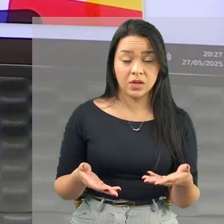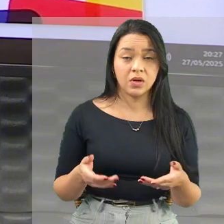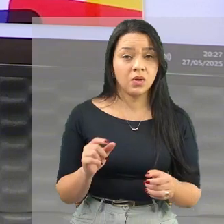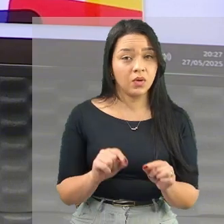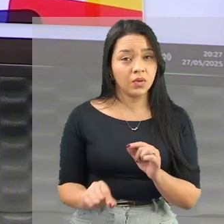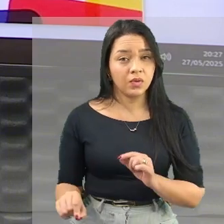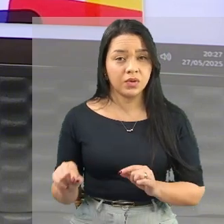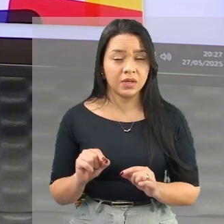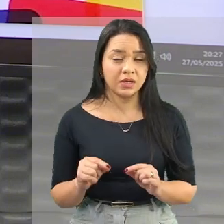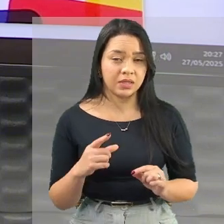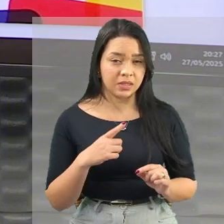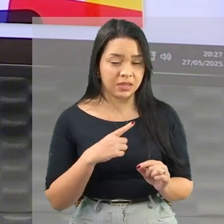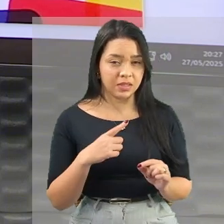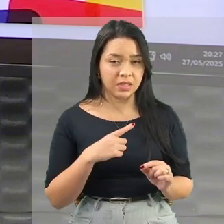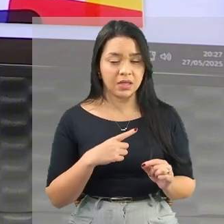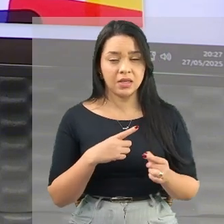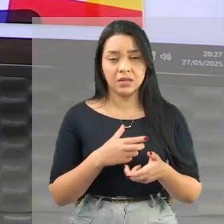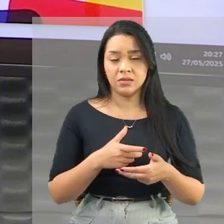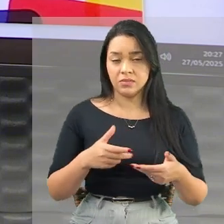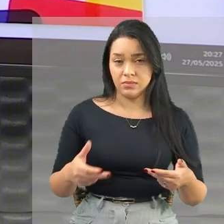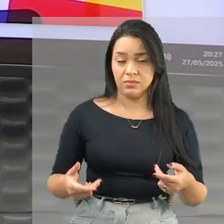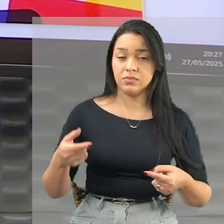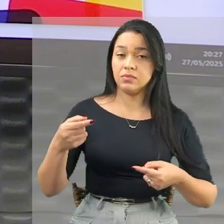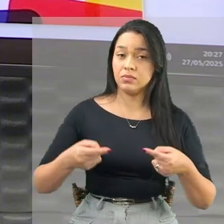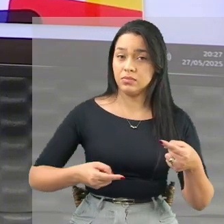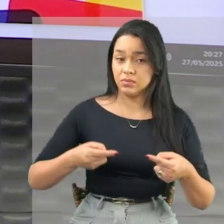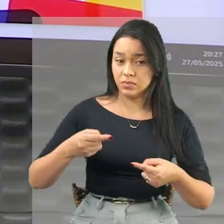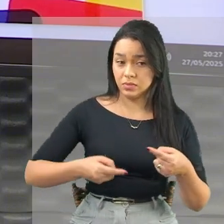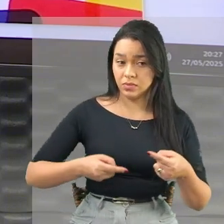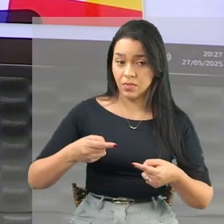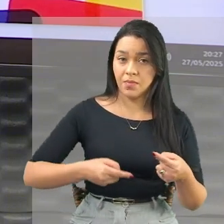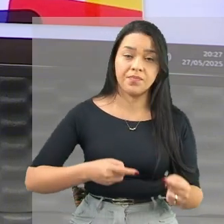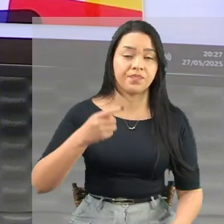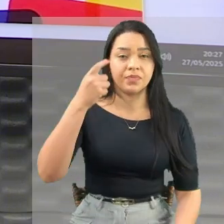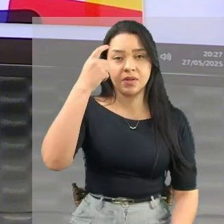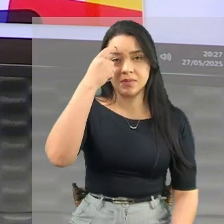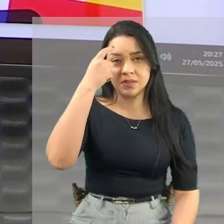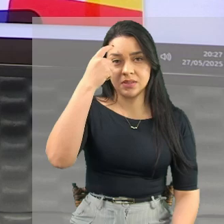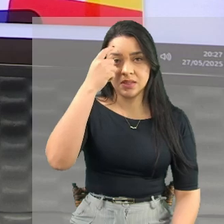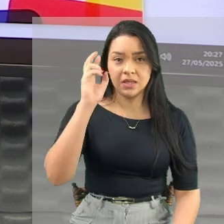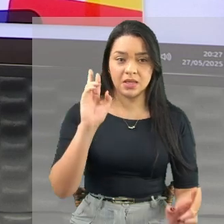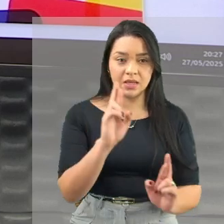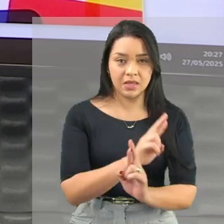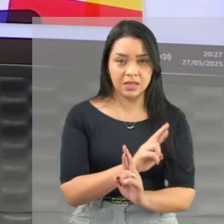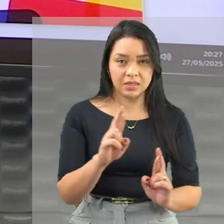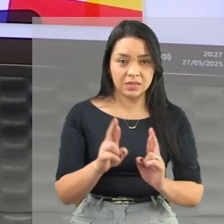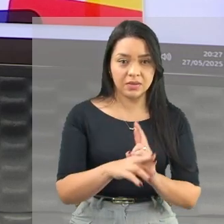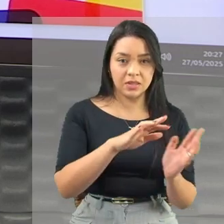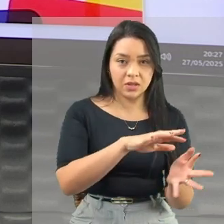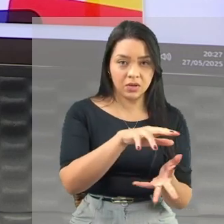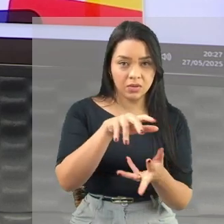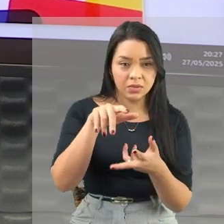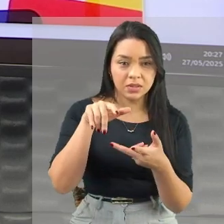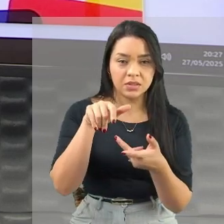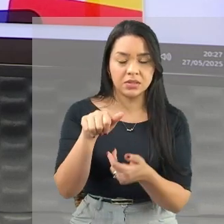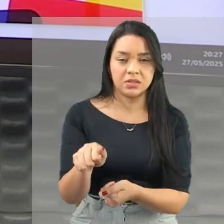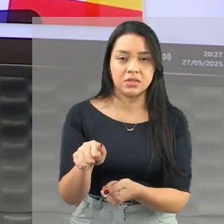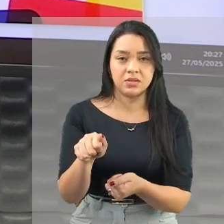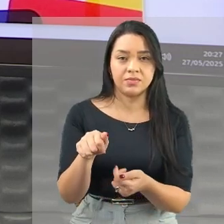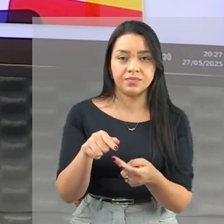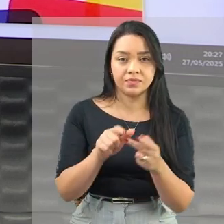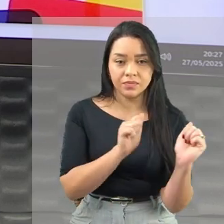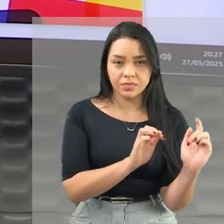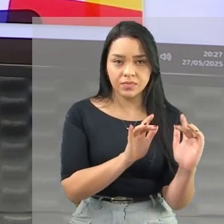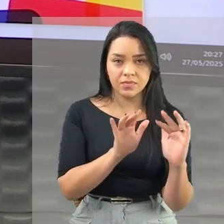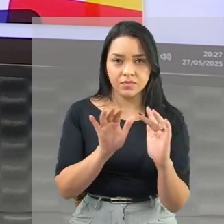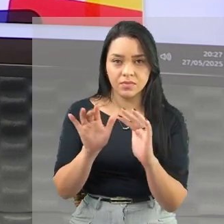fecha esse cenário de discussões pensando a relação entre globalização, imigração